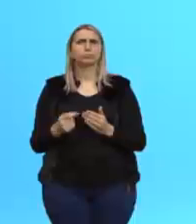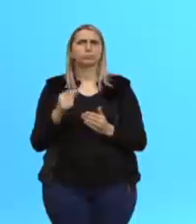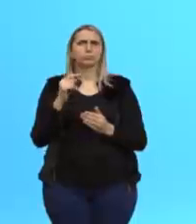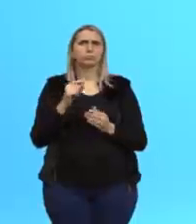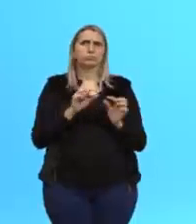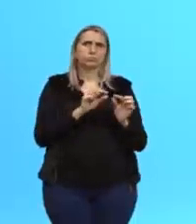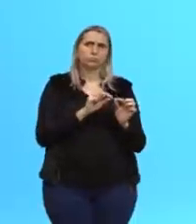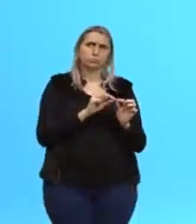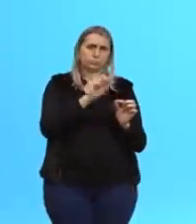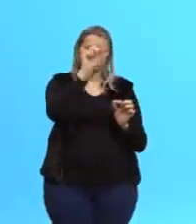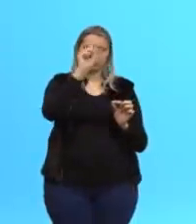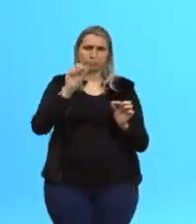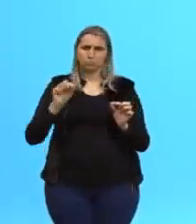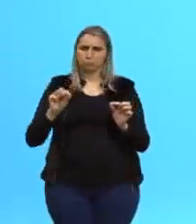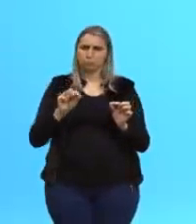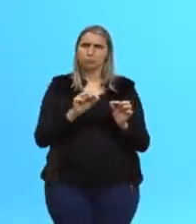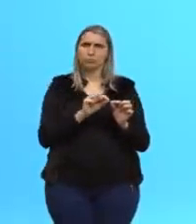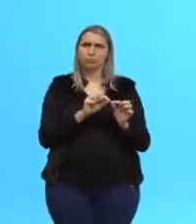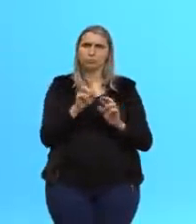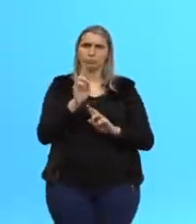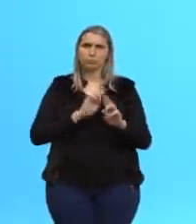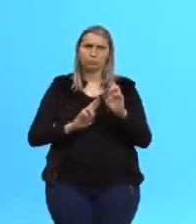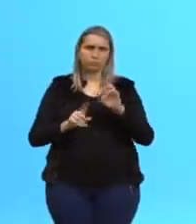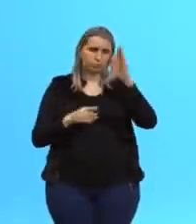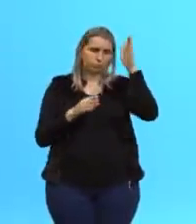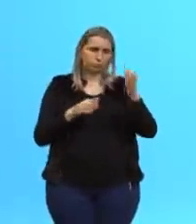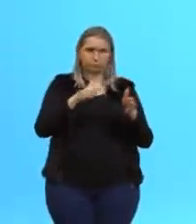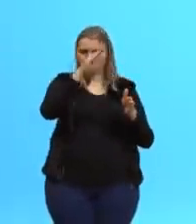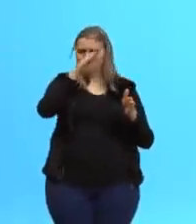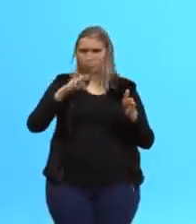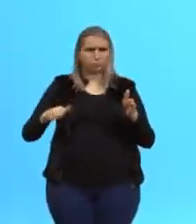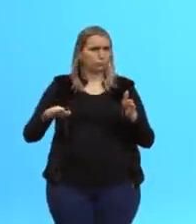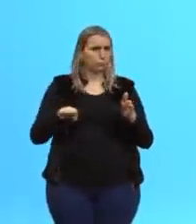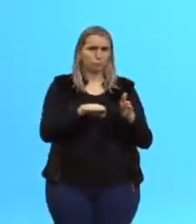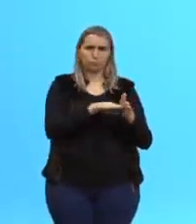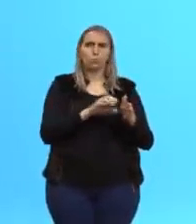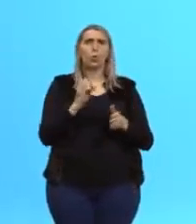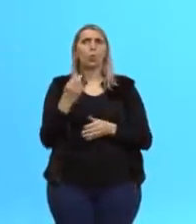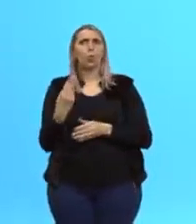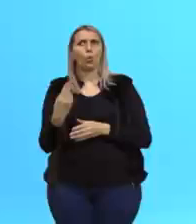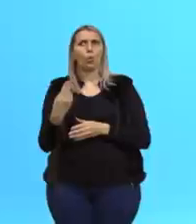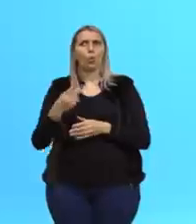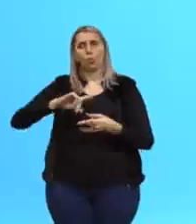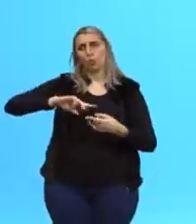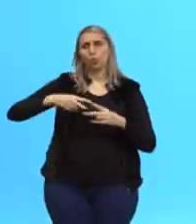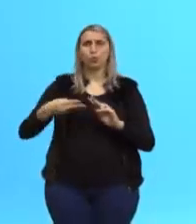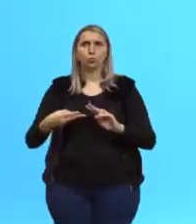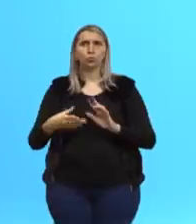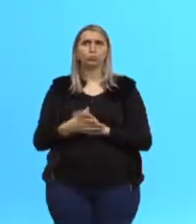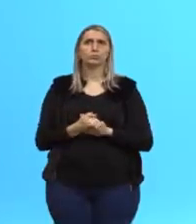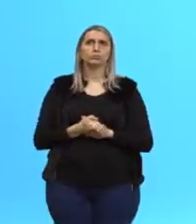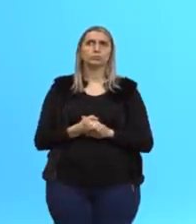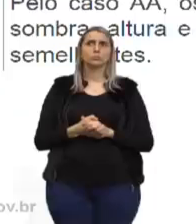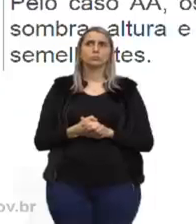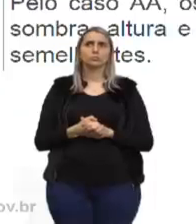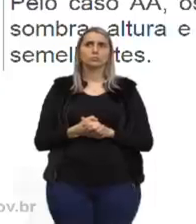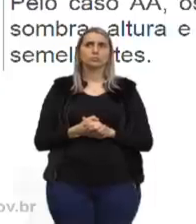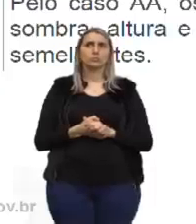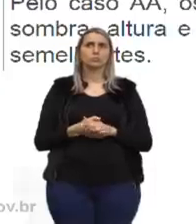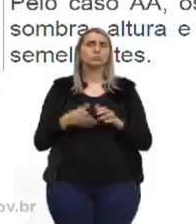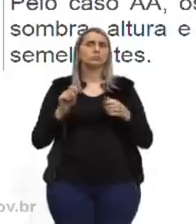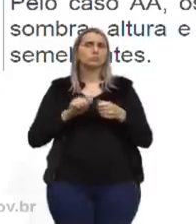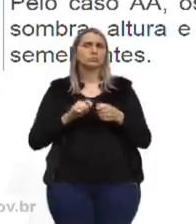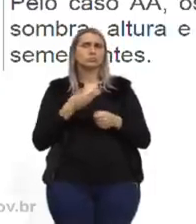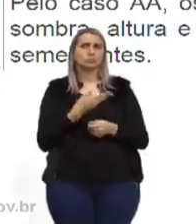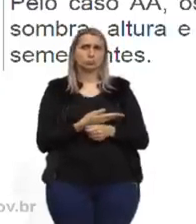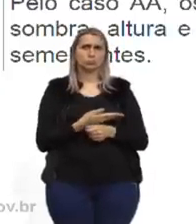esse triângulo em relação à medida dos seus lados, ou compara, certo? Então, vamos ver. O que a gente